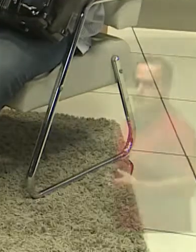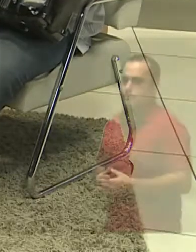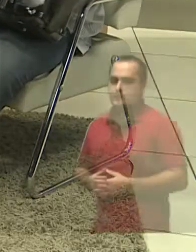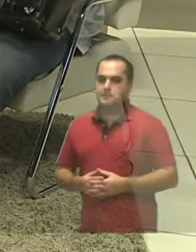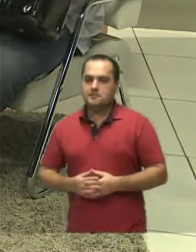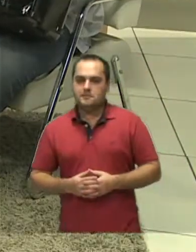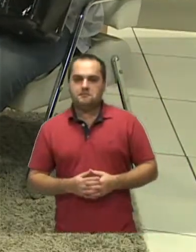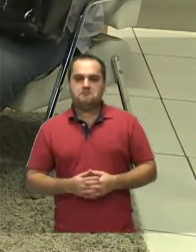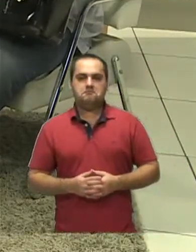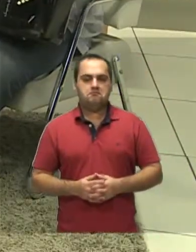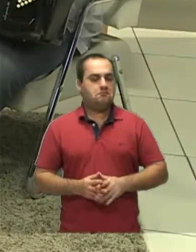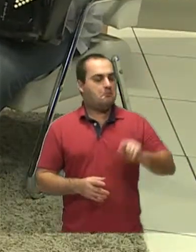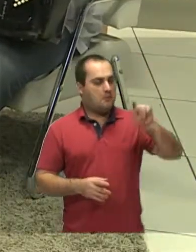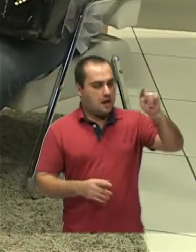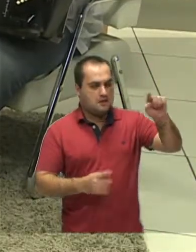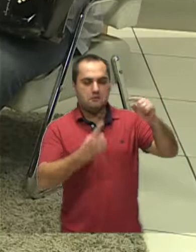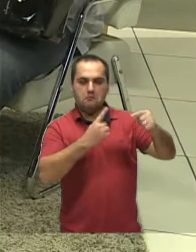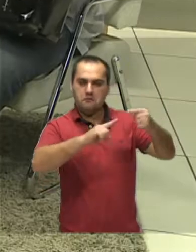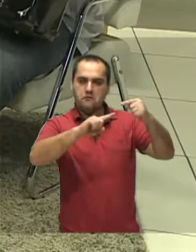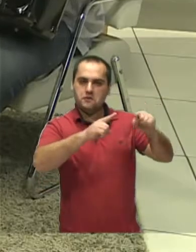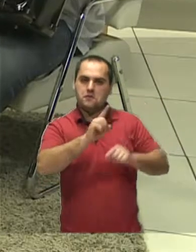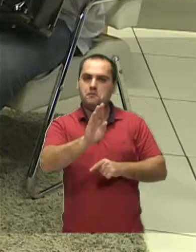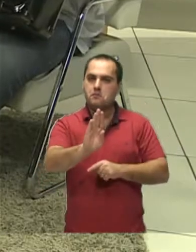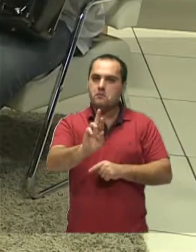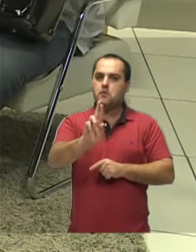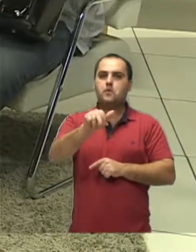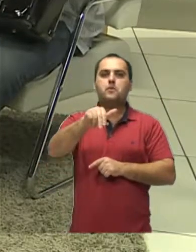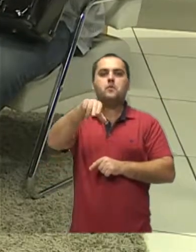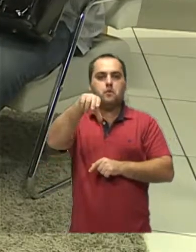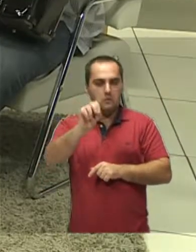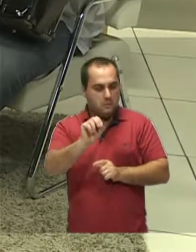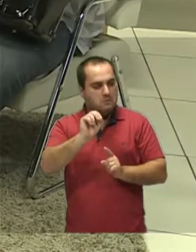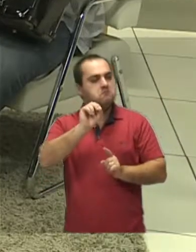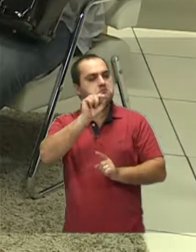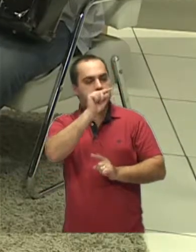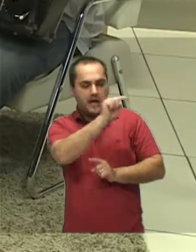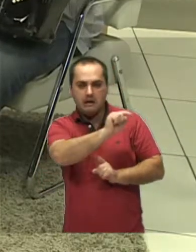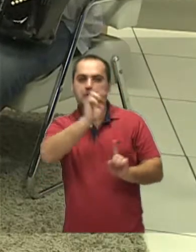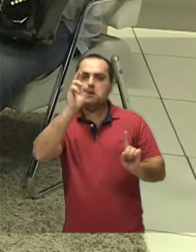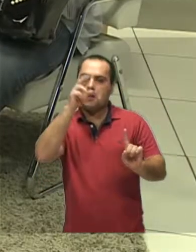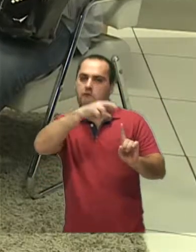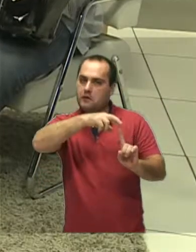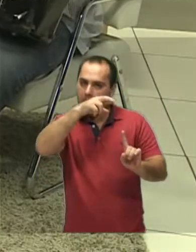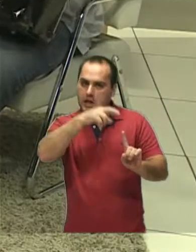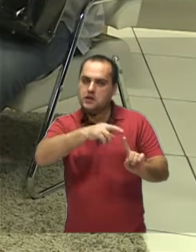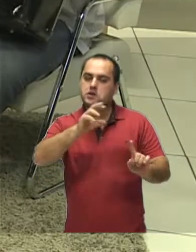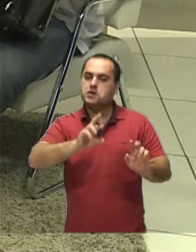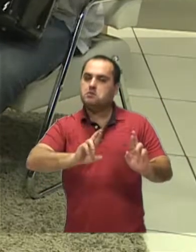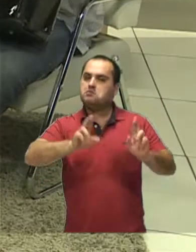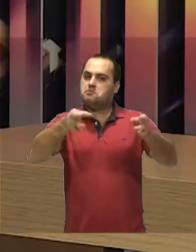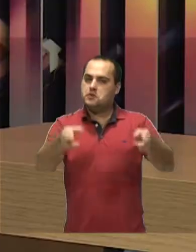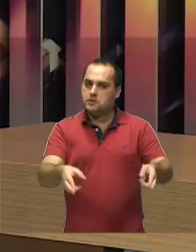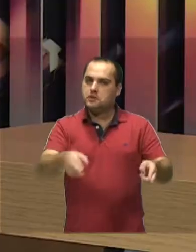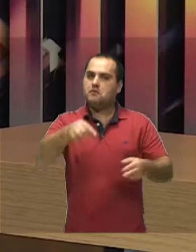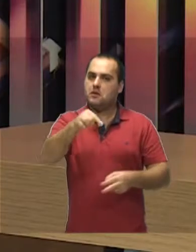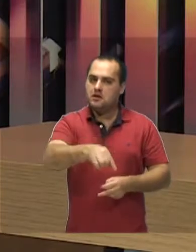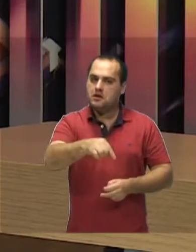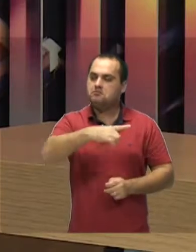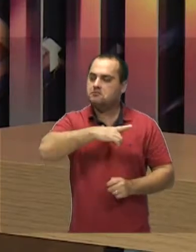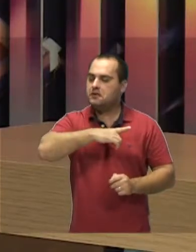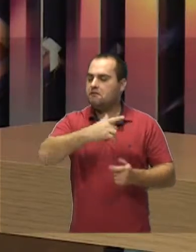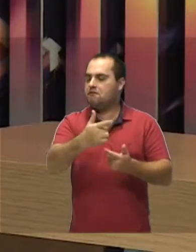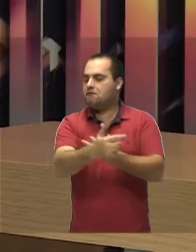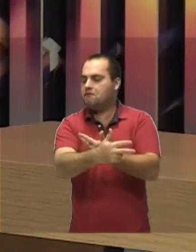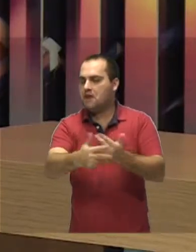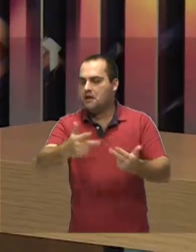Esse é Bruno Moritz, mais uma referência musical da região que já é tão rica aqui de músicos,